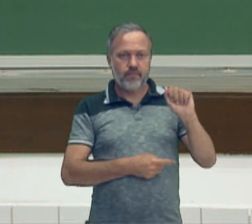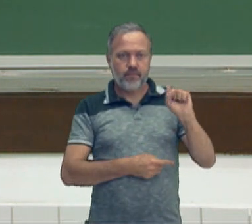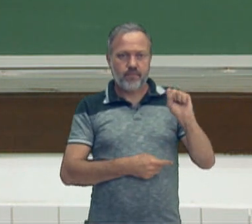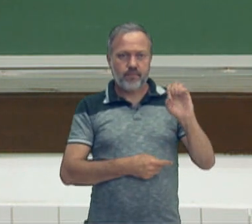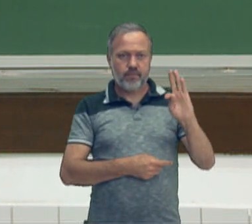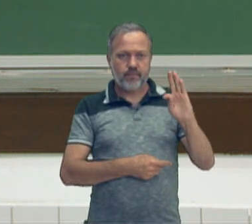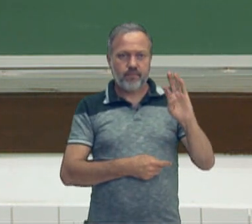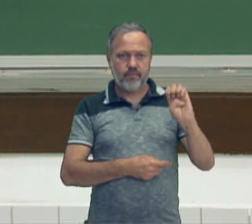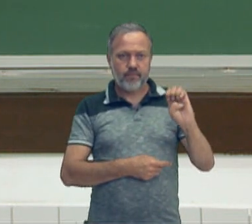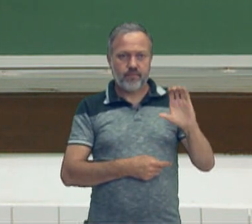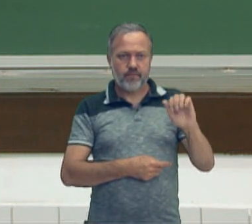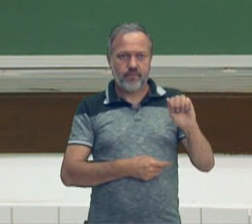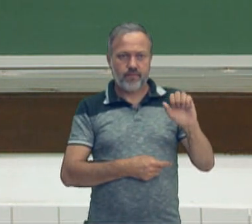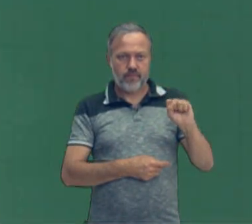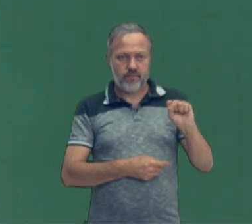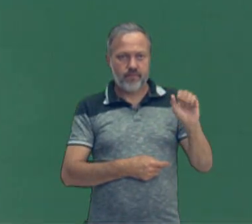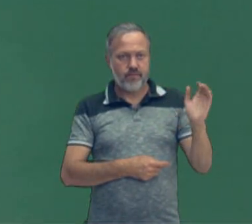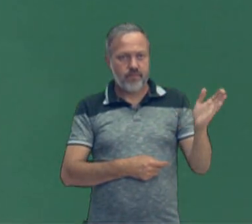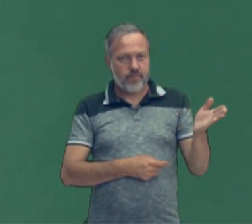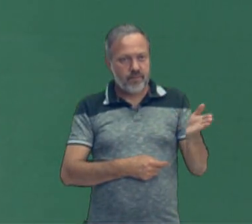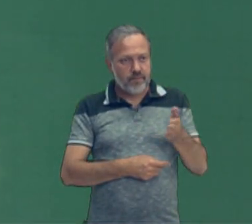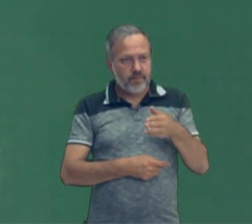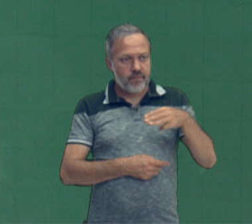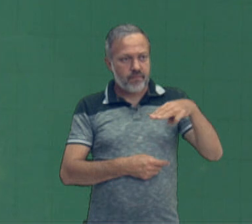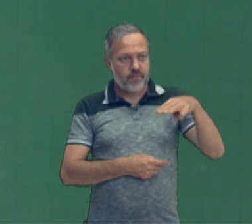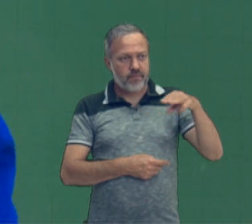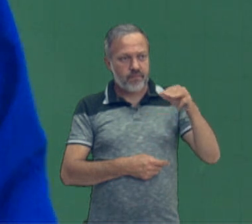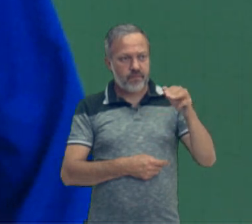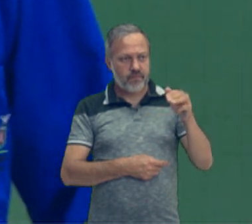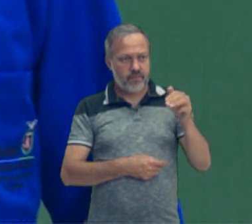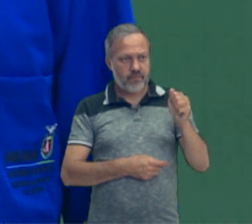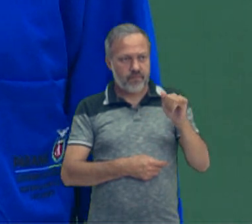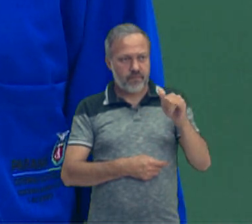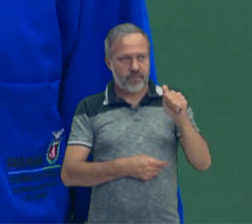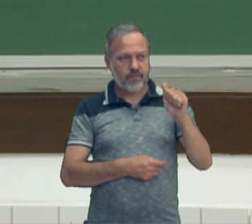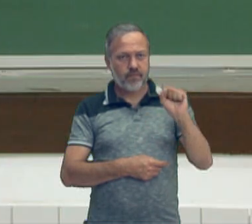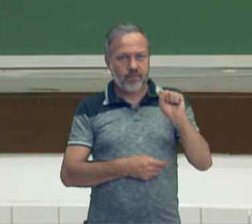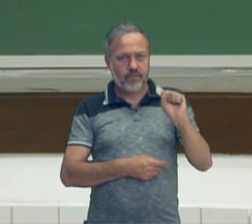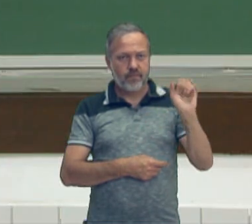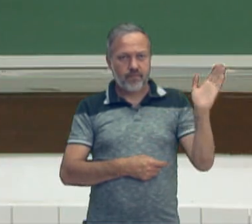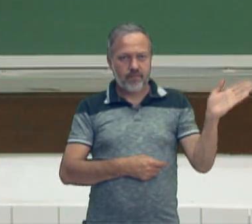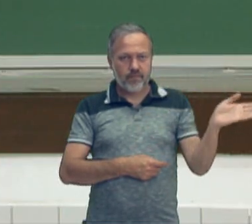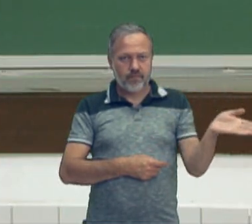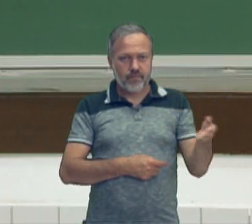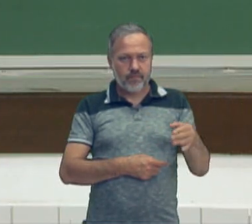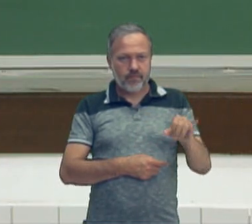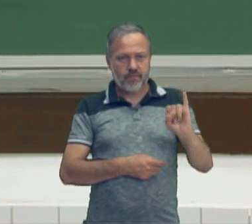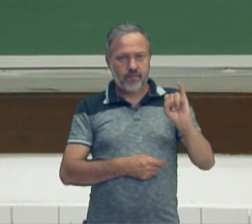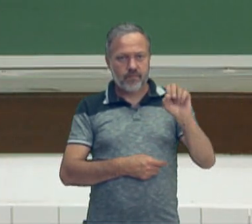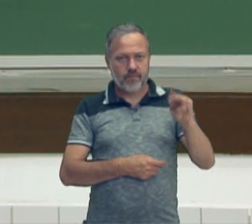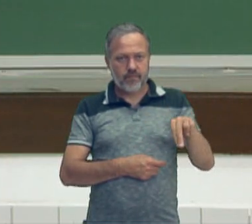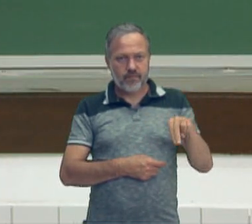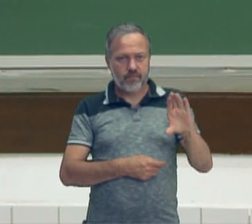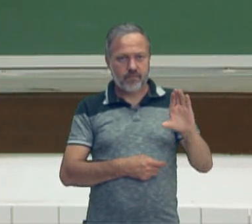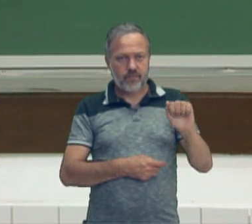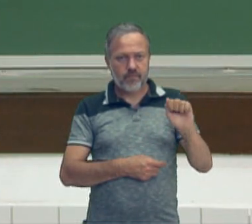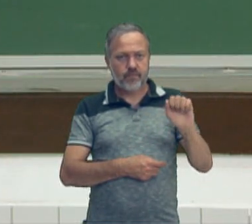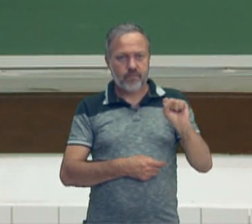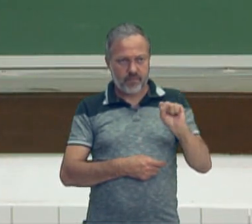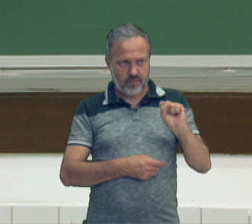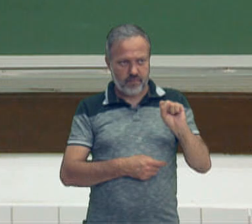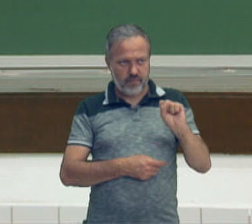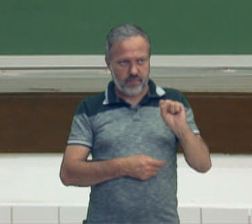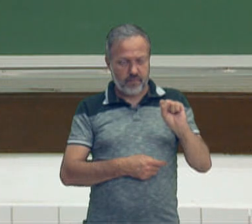e incas, maias, astecas e espanhóis, sem grande demora, sem confusão, você com certeza